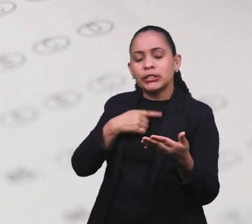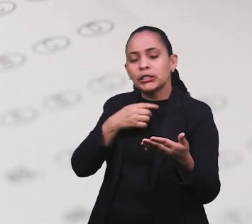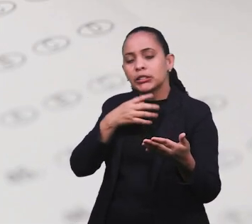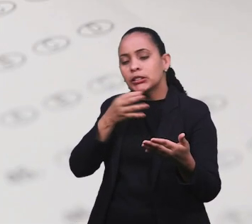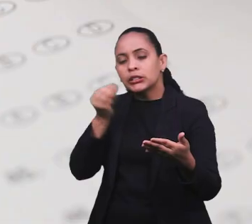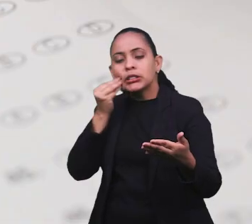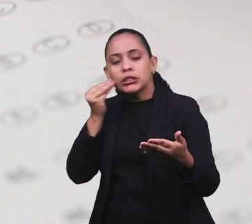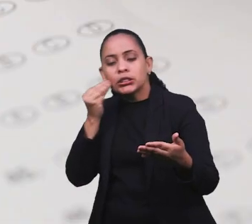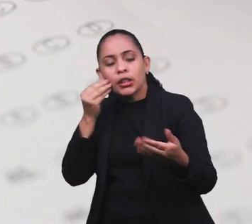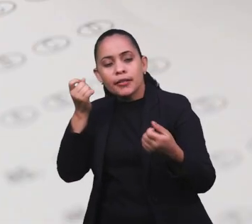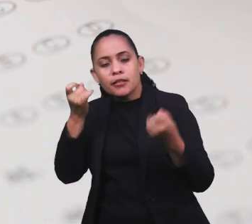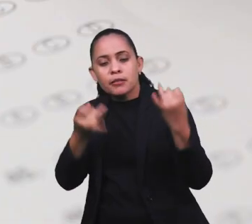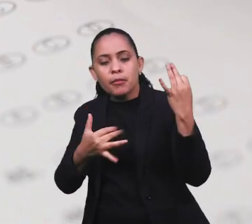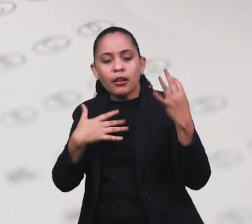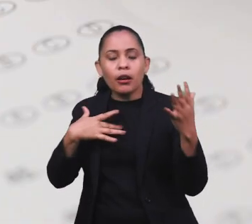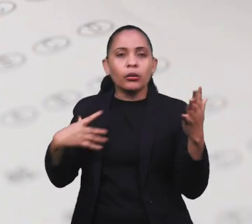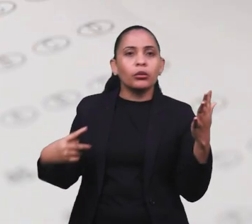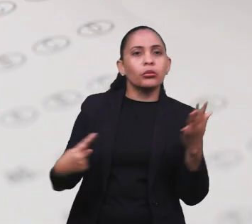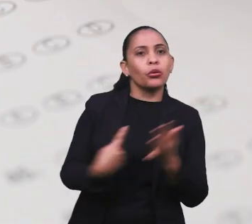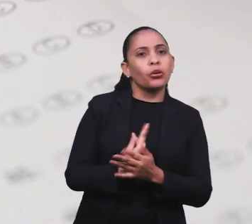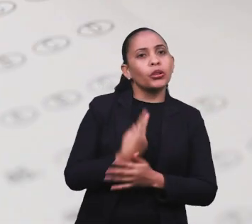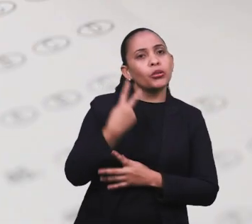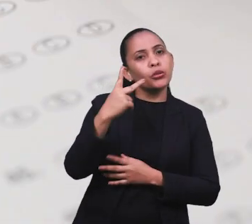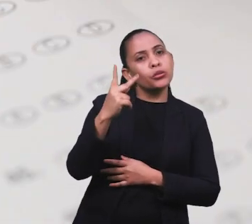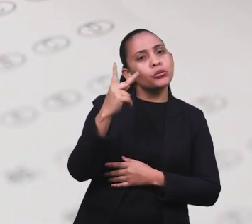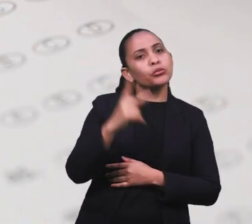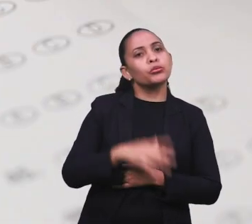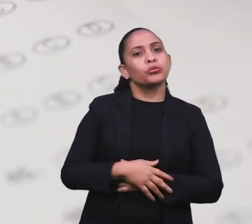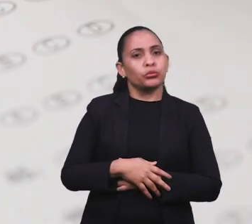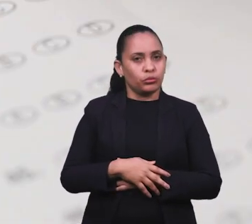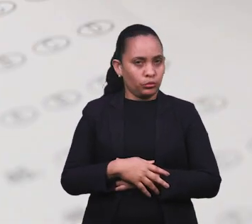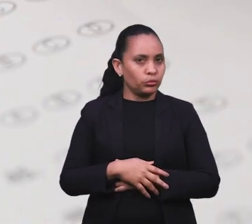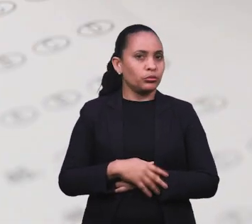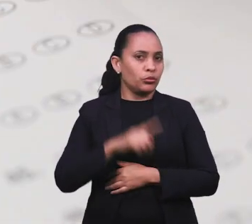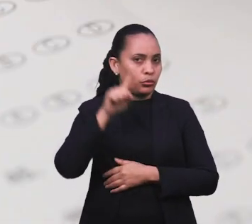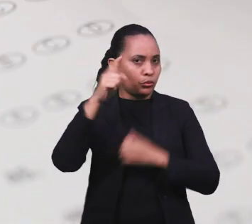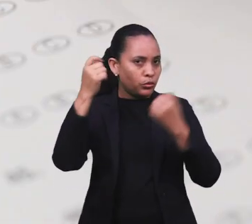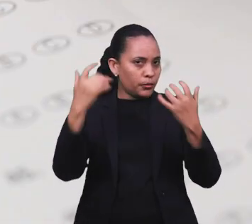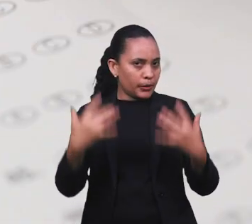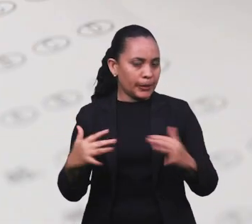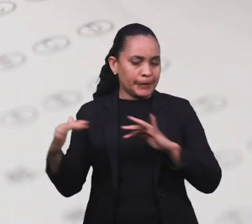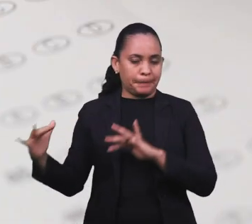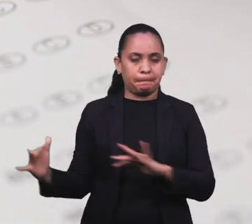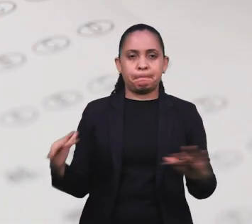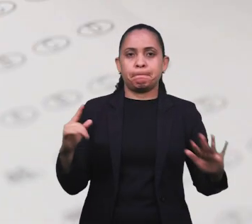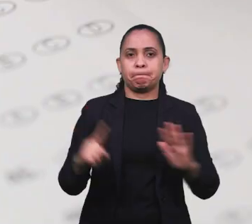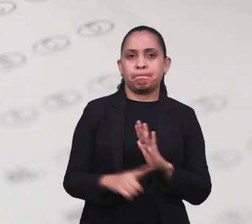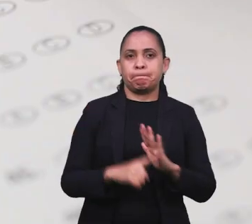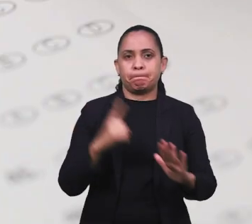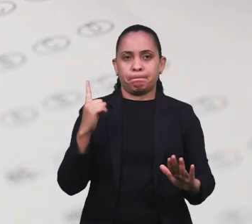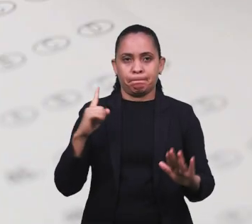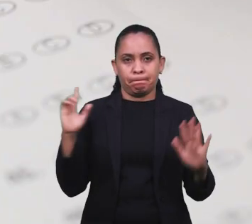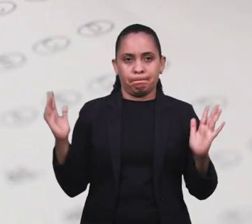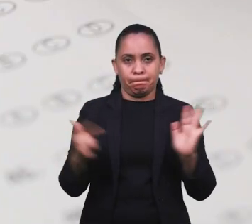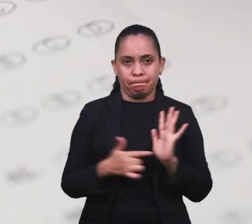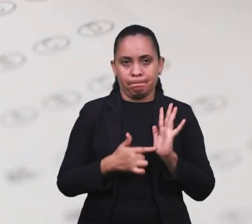tentando explicar o que está acontecendo ali com as suas próprias palavras. Tudo bem? Então, o primeiro ponto é esse